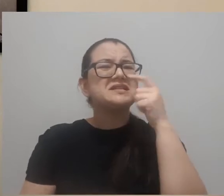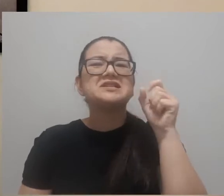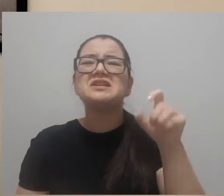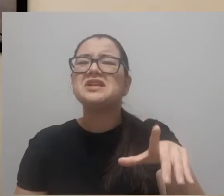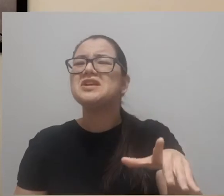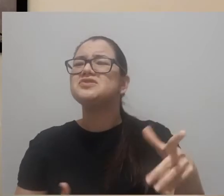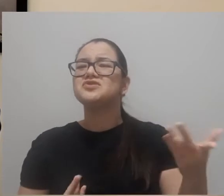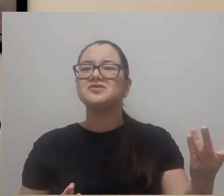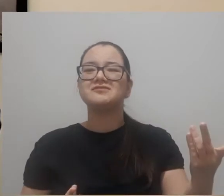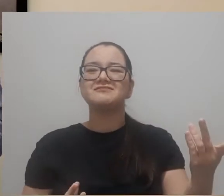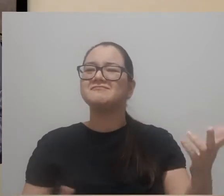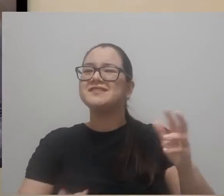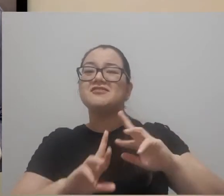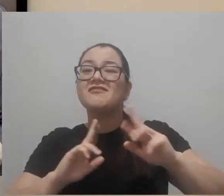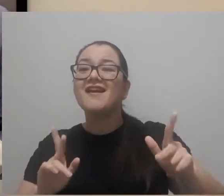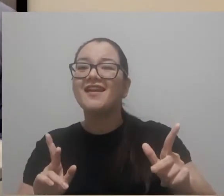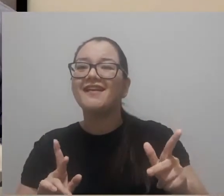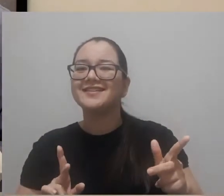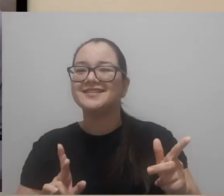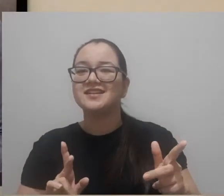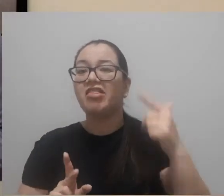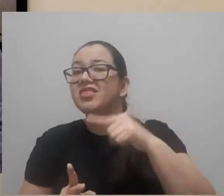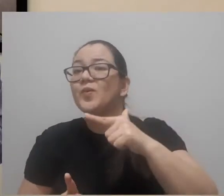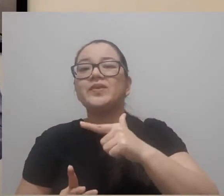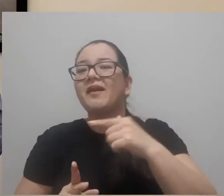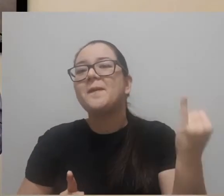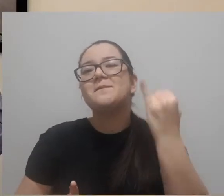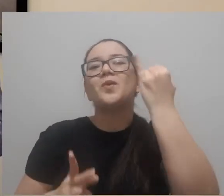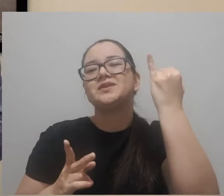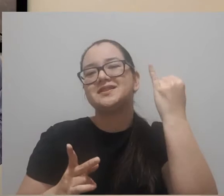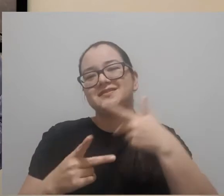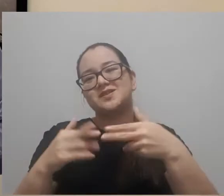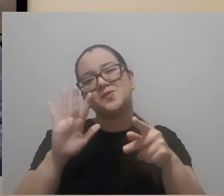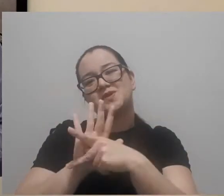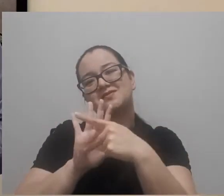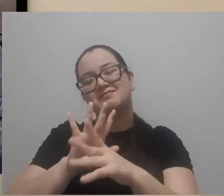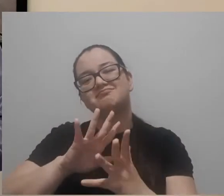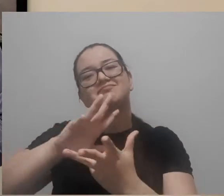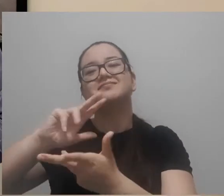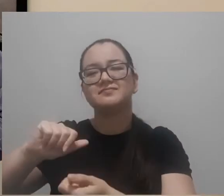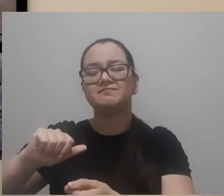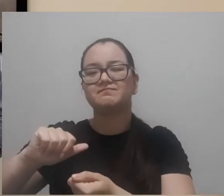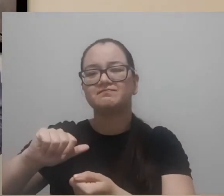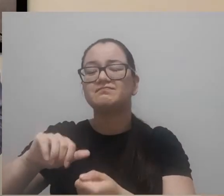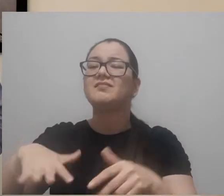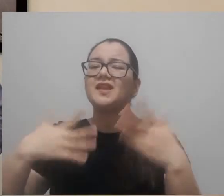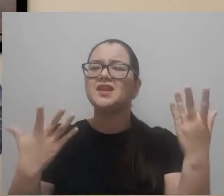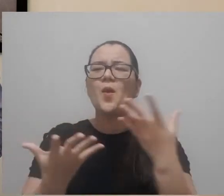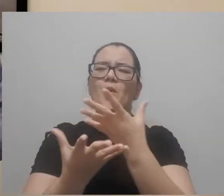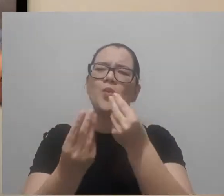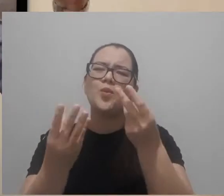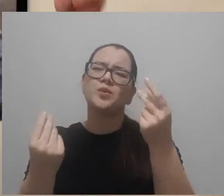A perspectiva da maioria, infelizmente, é puramente terrena. É